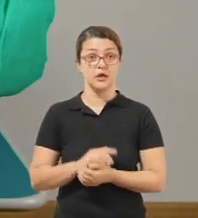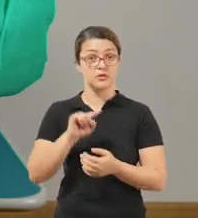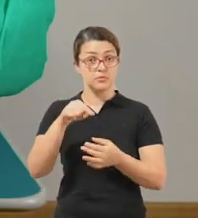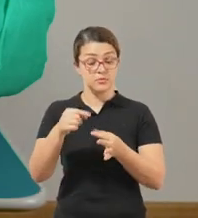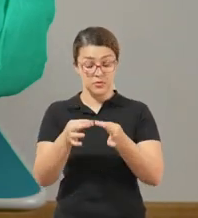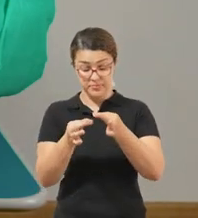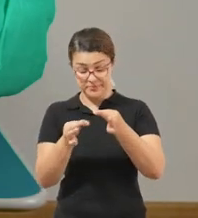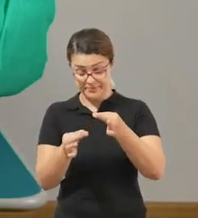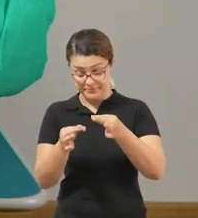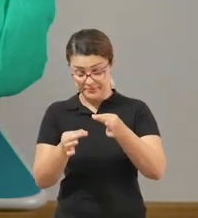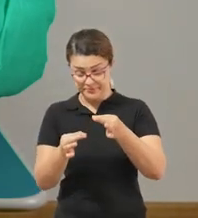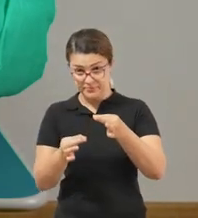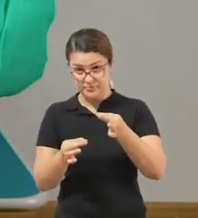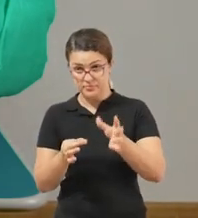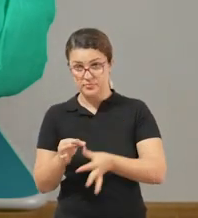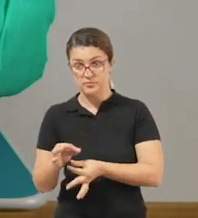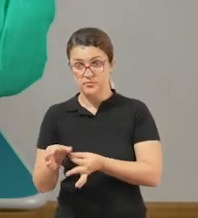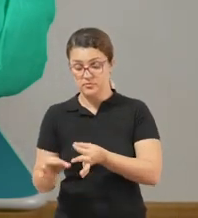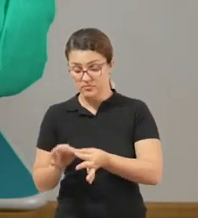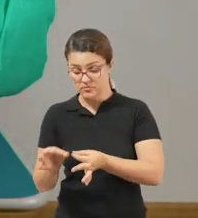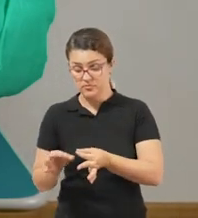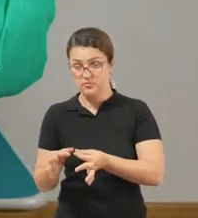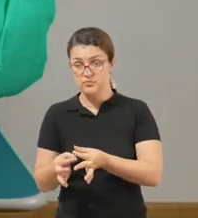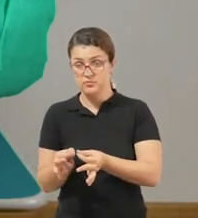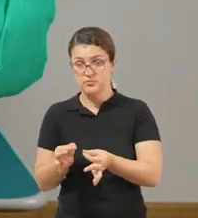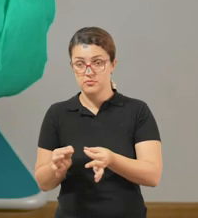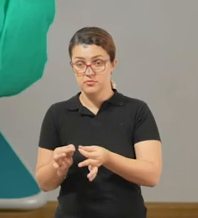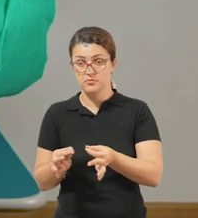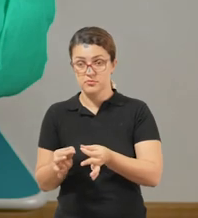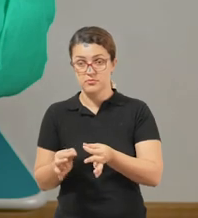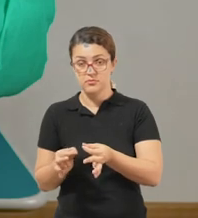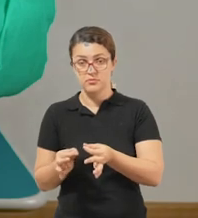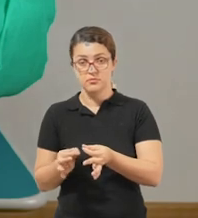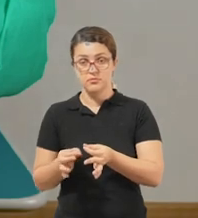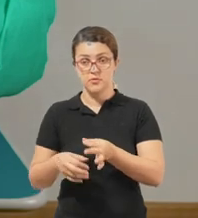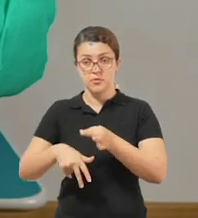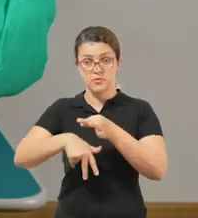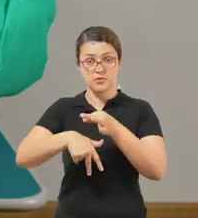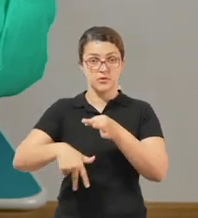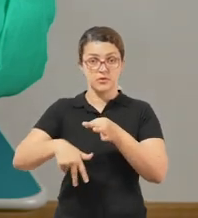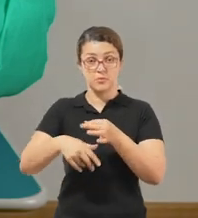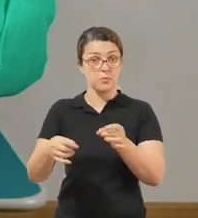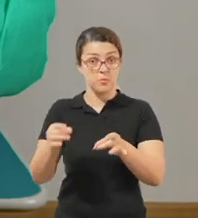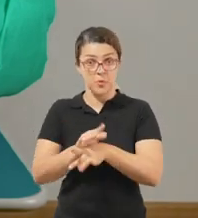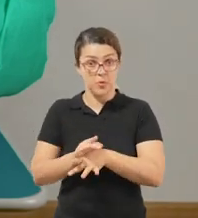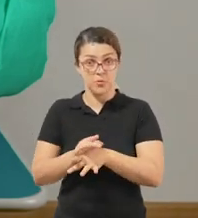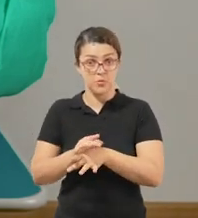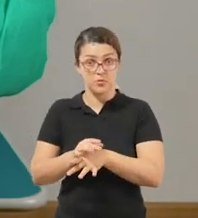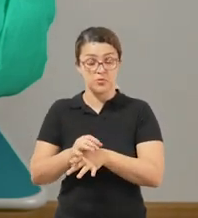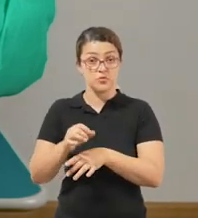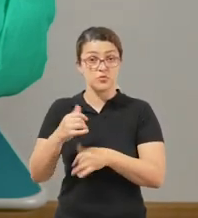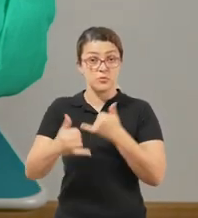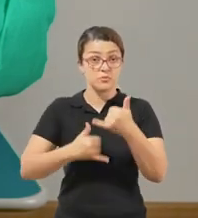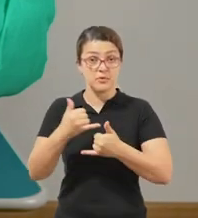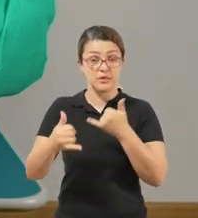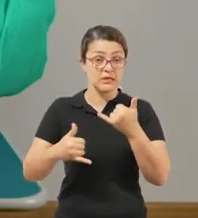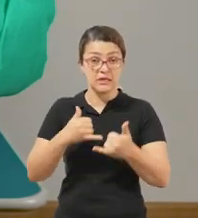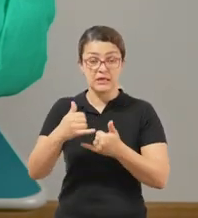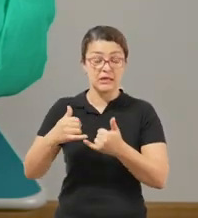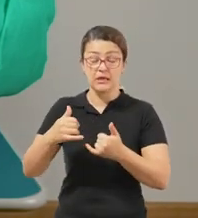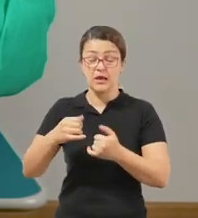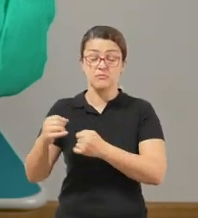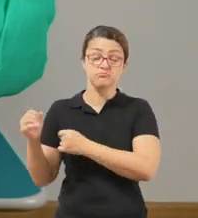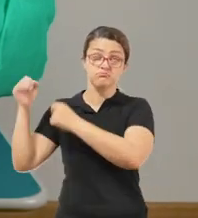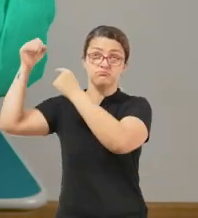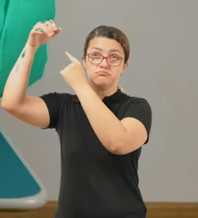Vamos amarrar um bonequinho nesse fio aqui, ó, que sobrou. E aí tá pronto seu paraquedas. Agora é só brincar